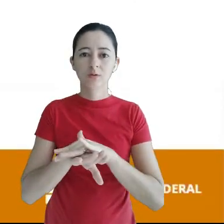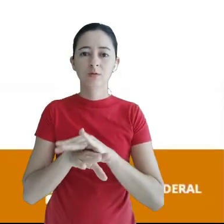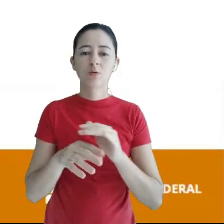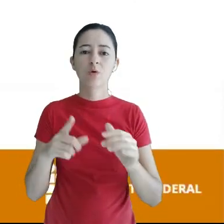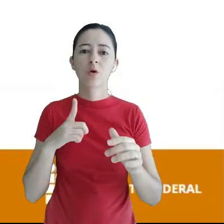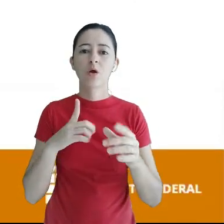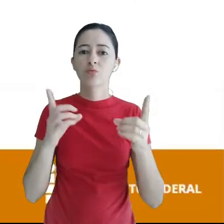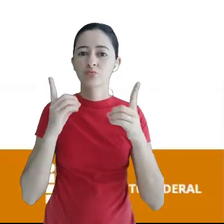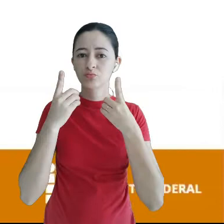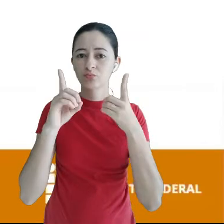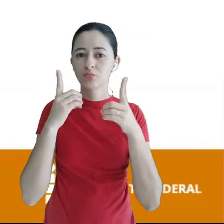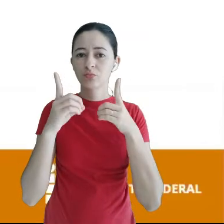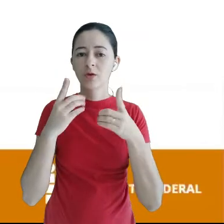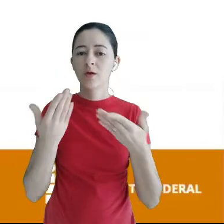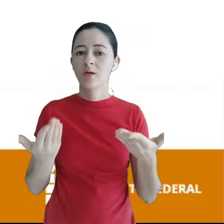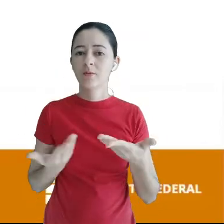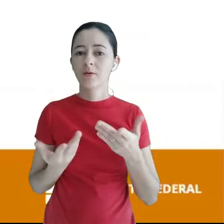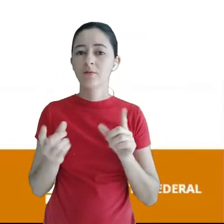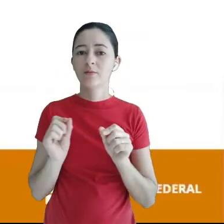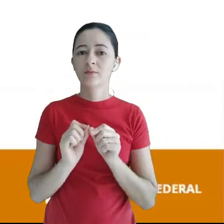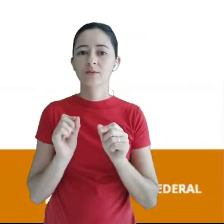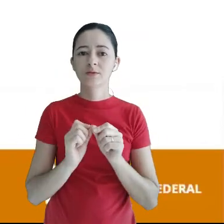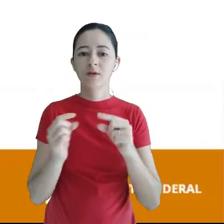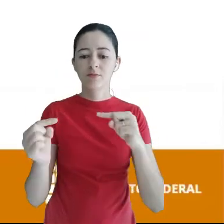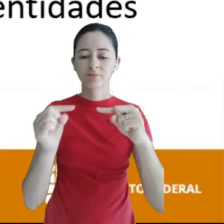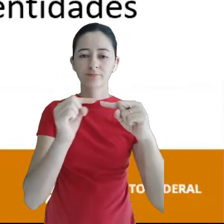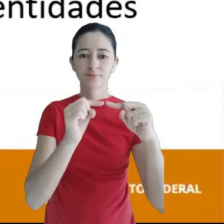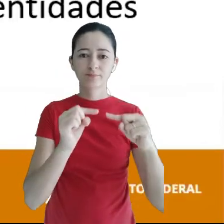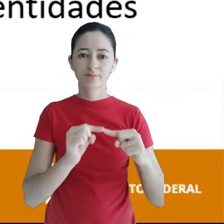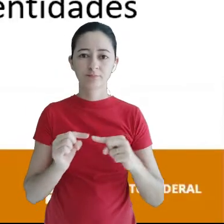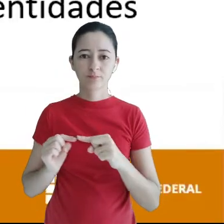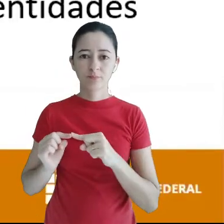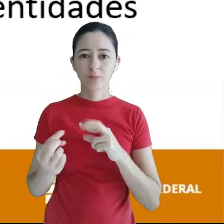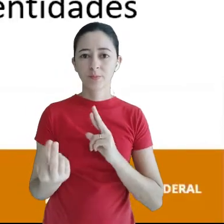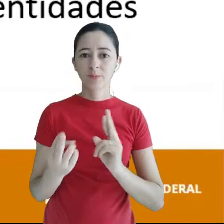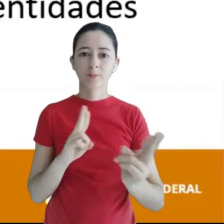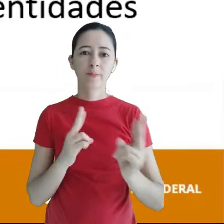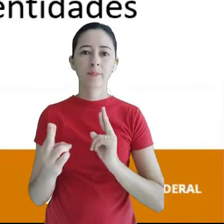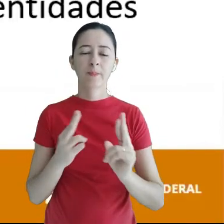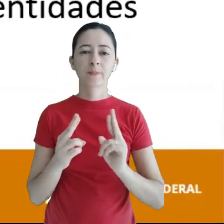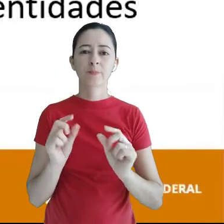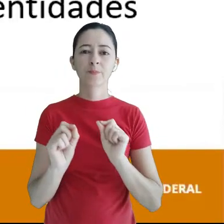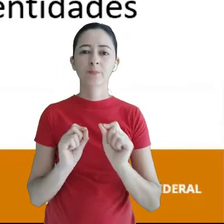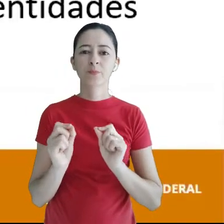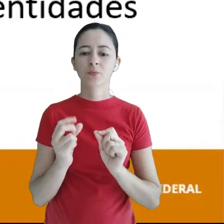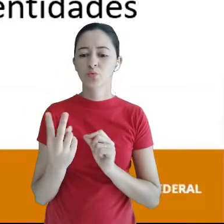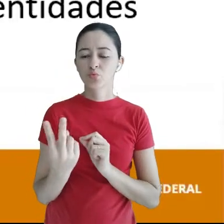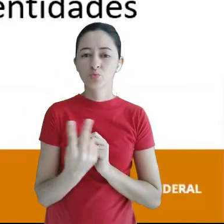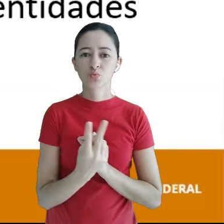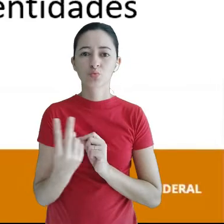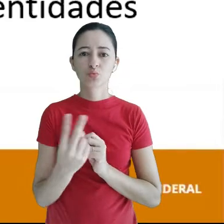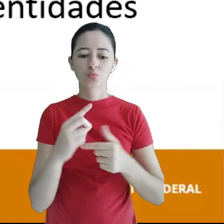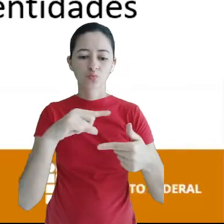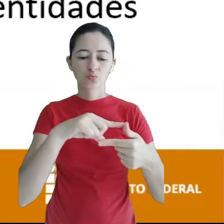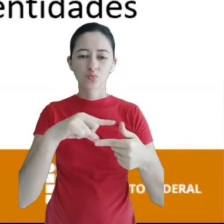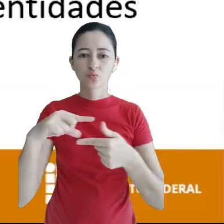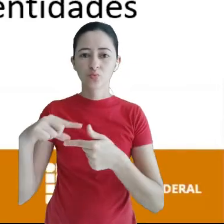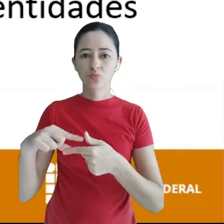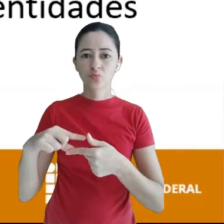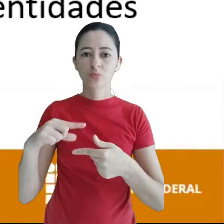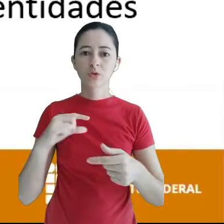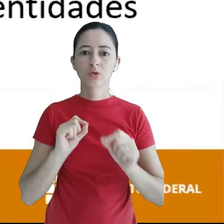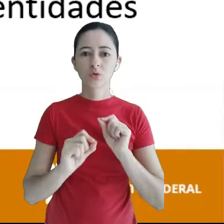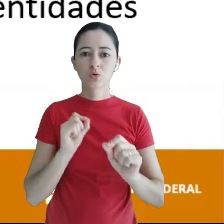armazenado. Falta relacionar agora essa parada. Então, o relacionamento entre duas entidades é a forma como os objetos que